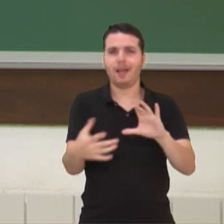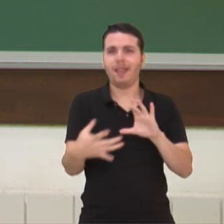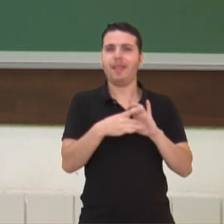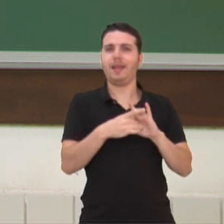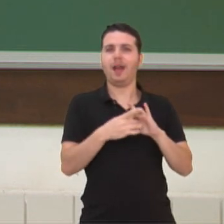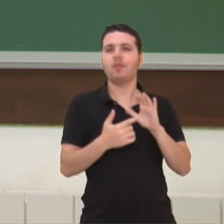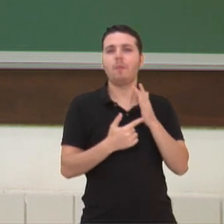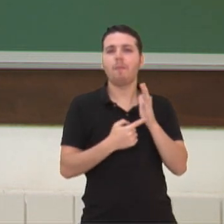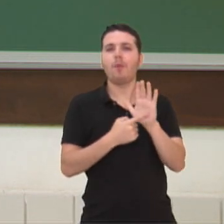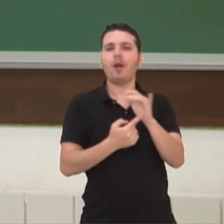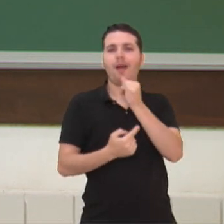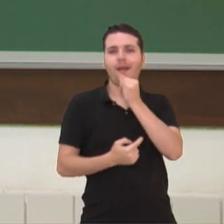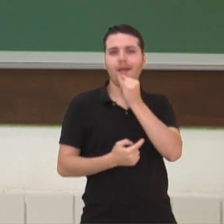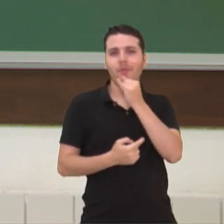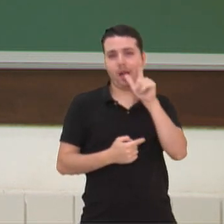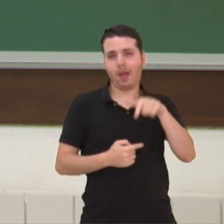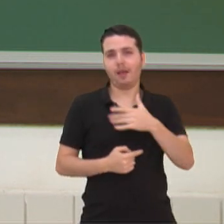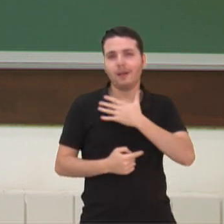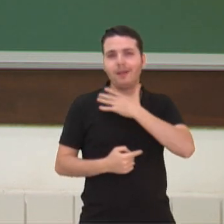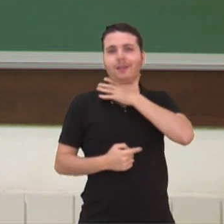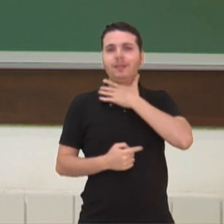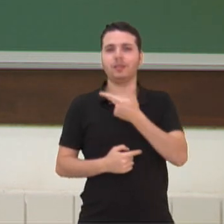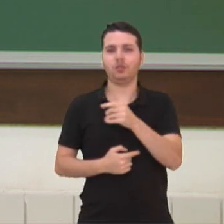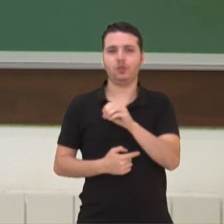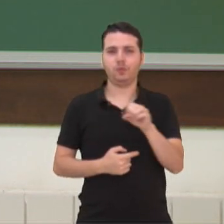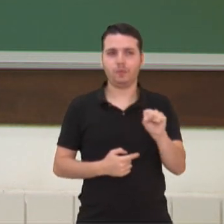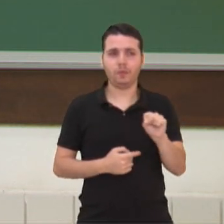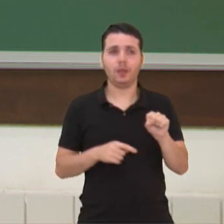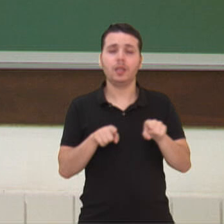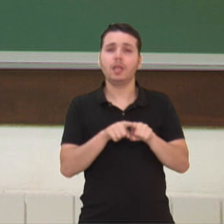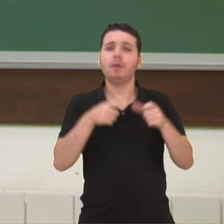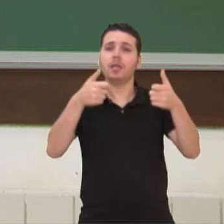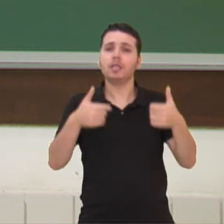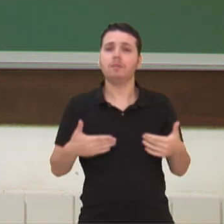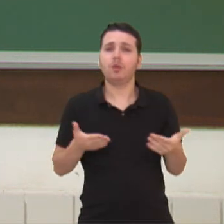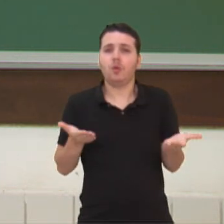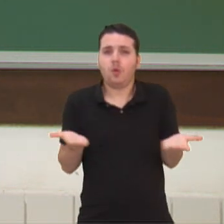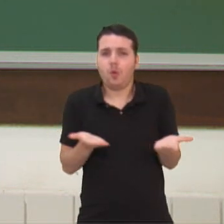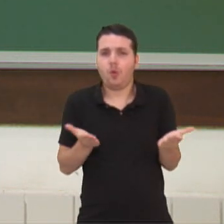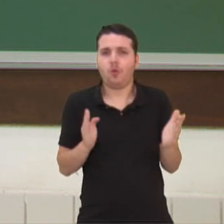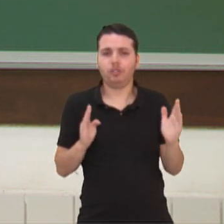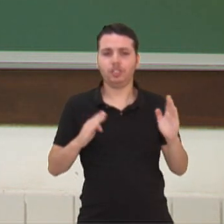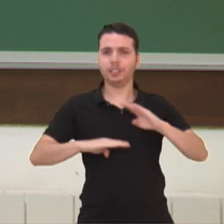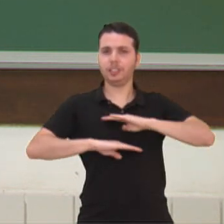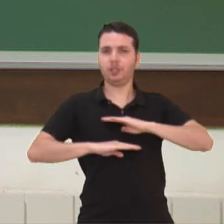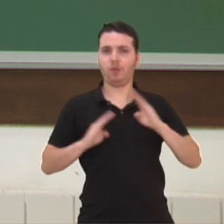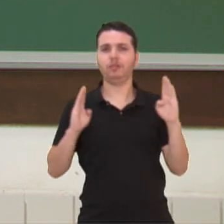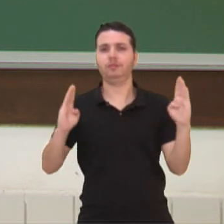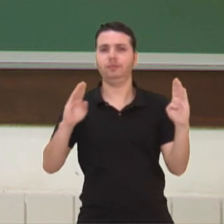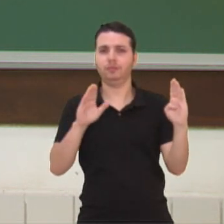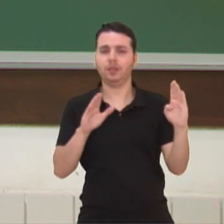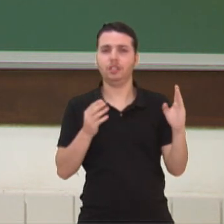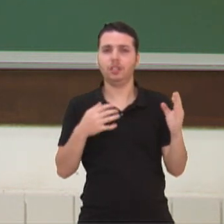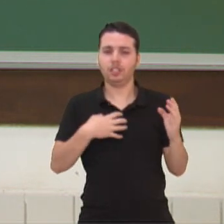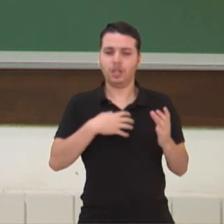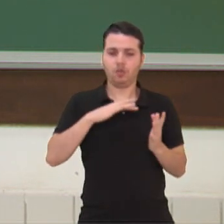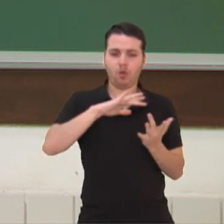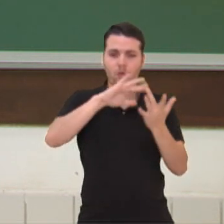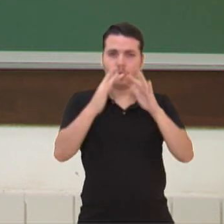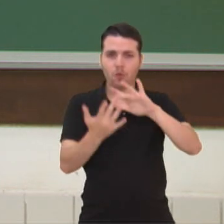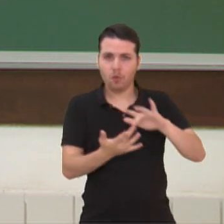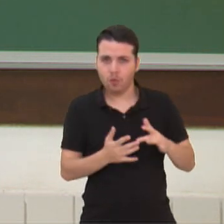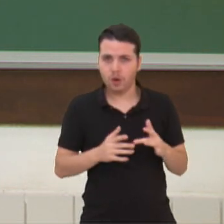um exemplo. E aí falamos do nosso cenário atual, da questão da globalização, né? A questão dela desenvolver